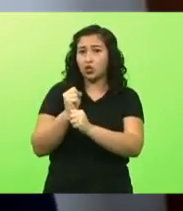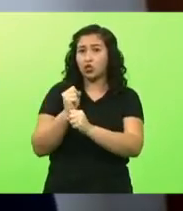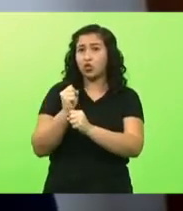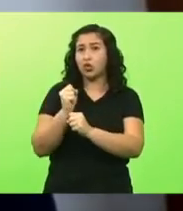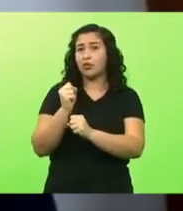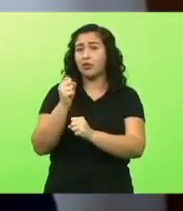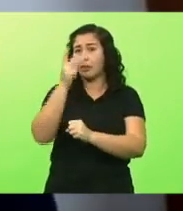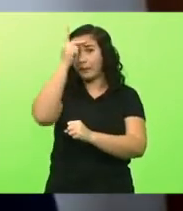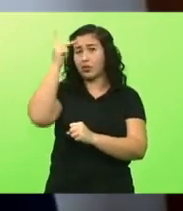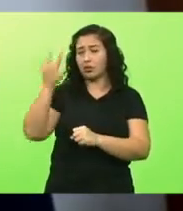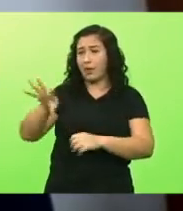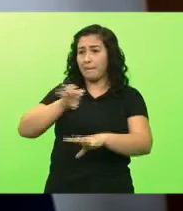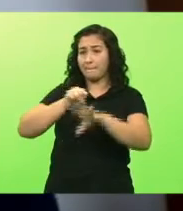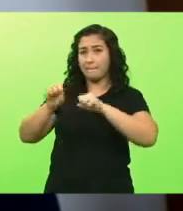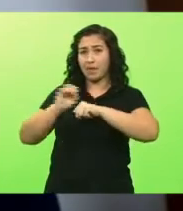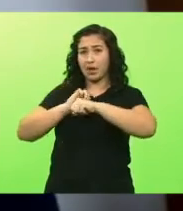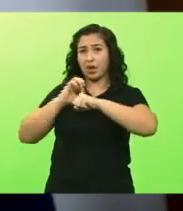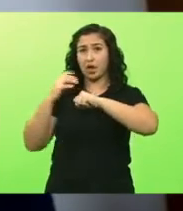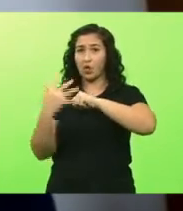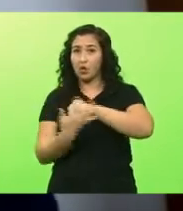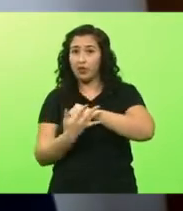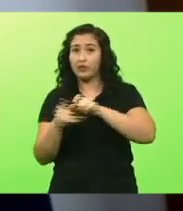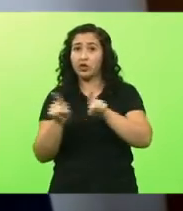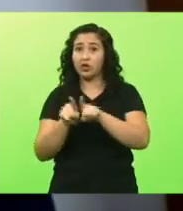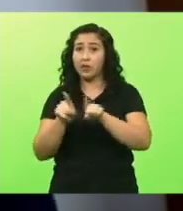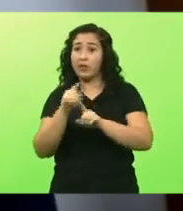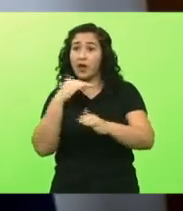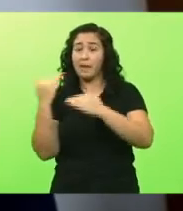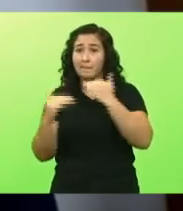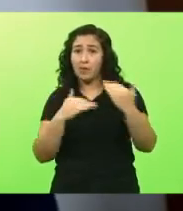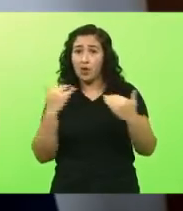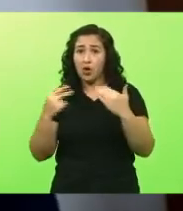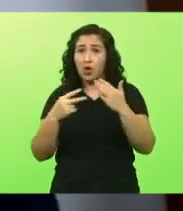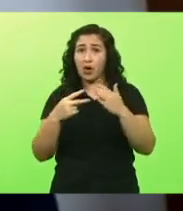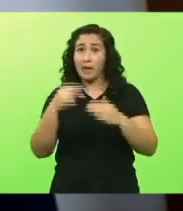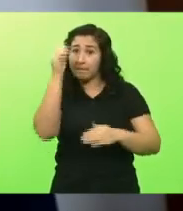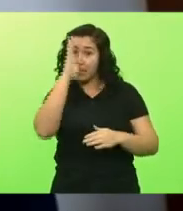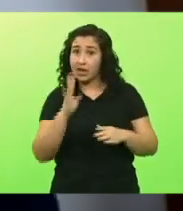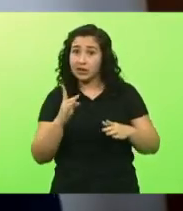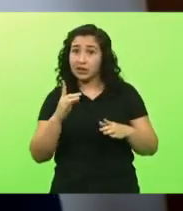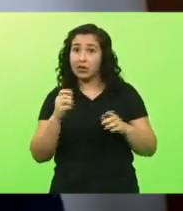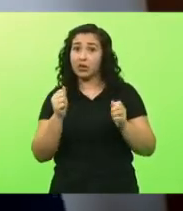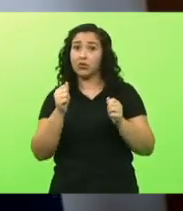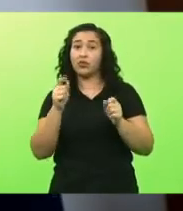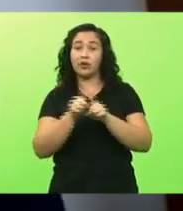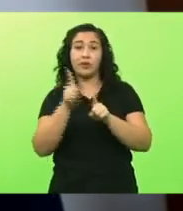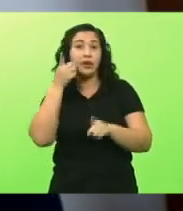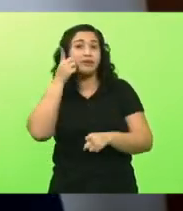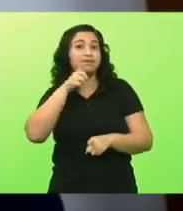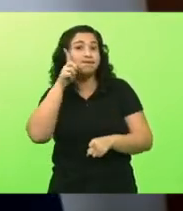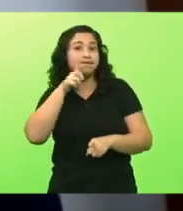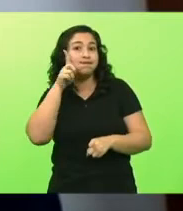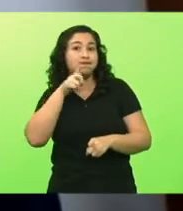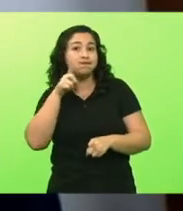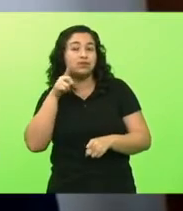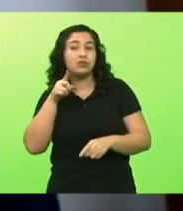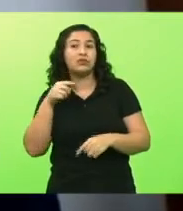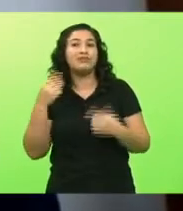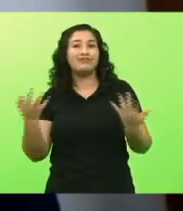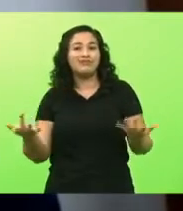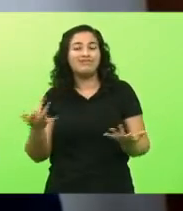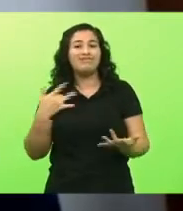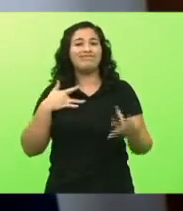é catastrófica nesses dois países, desses dois grandes amigos, né? Nós temos que lamentar